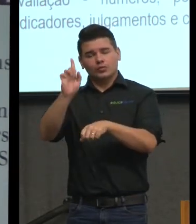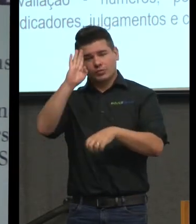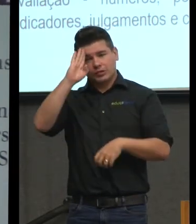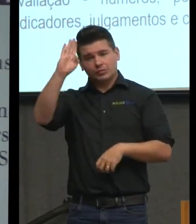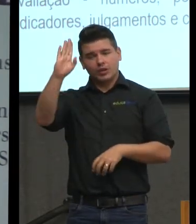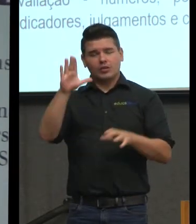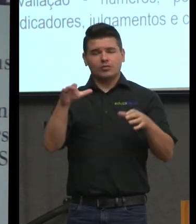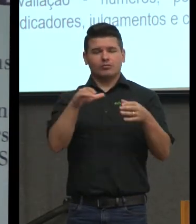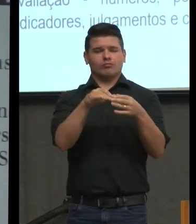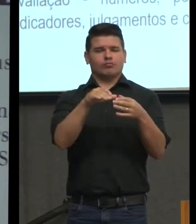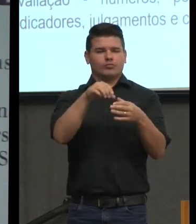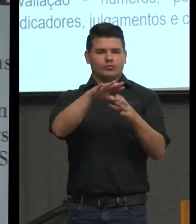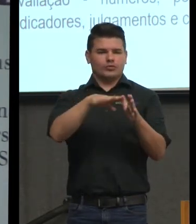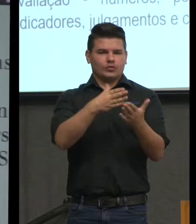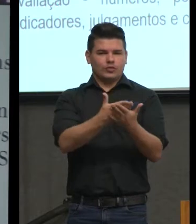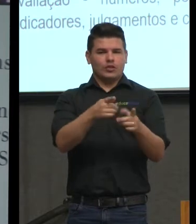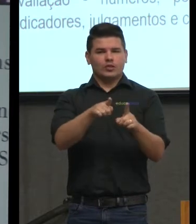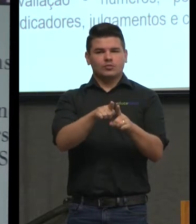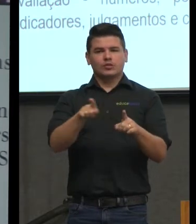né